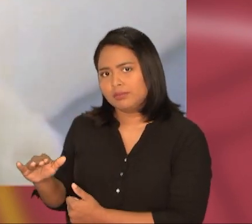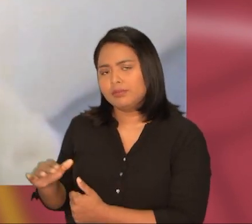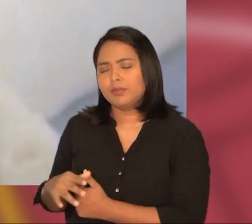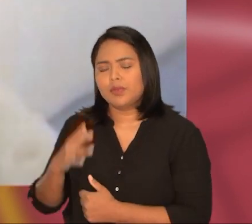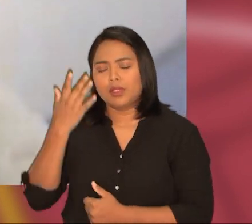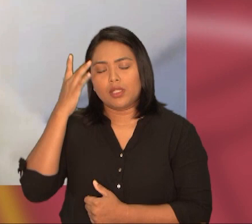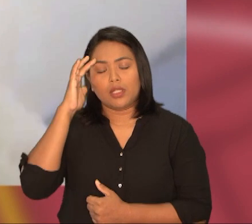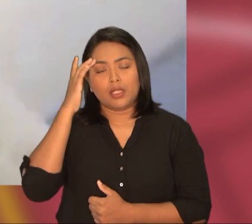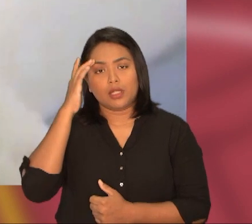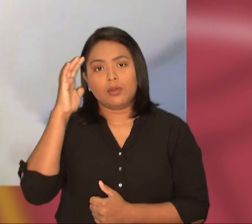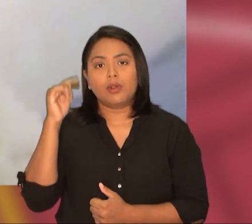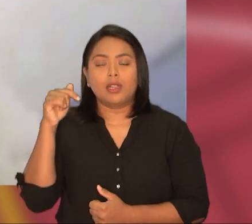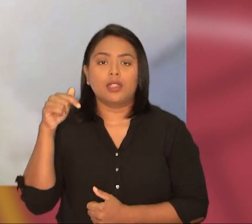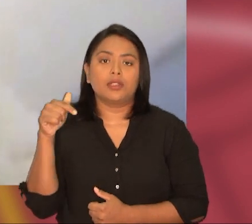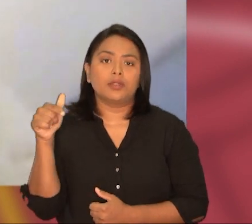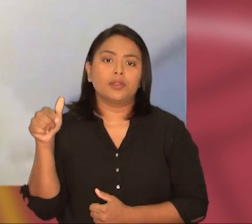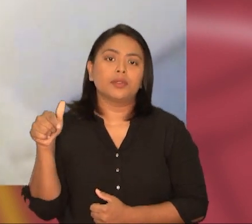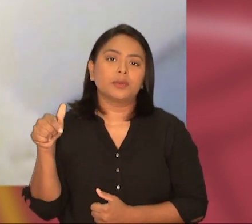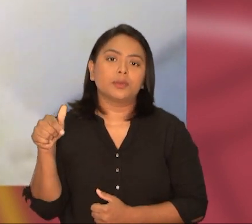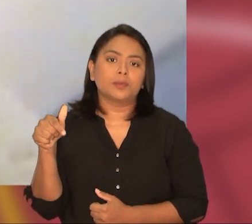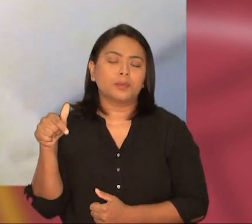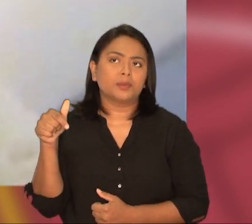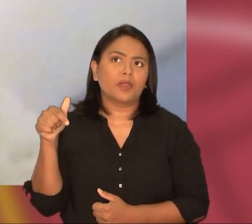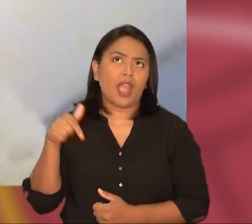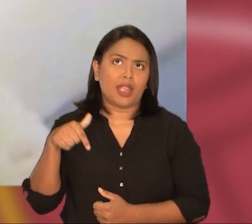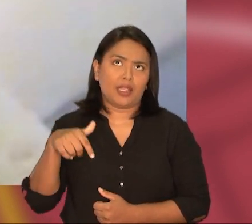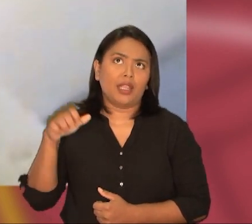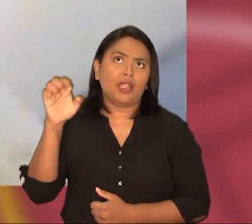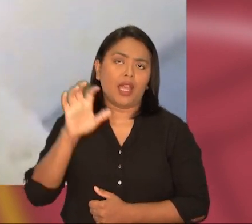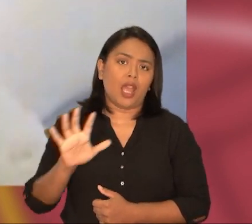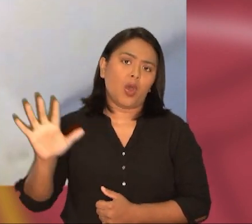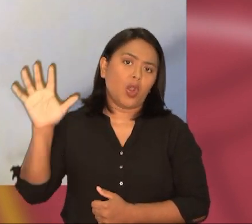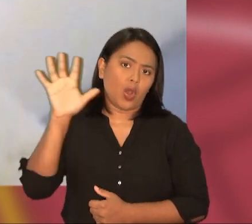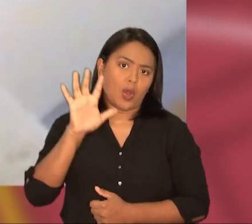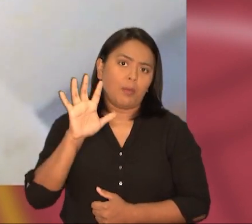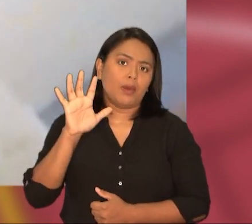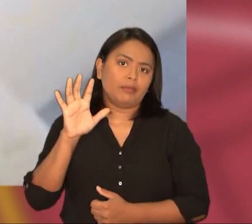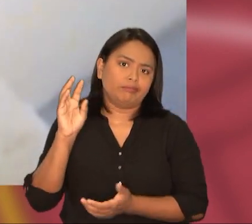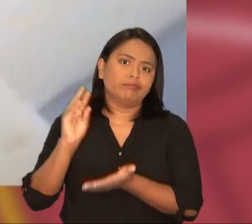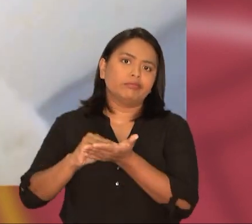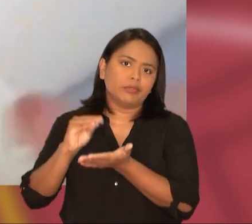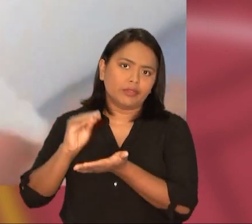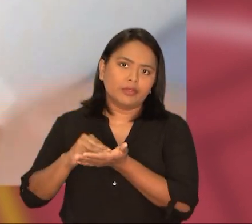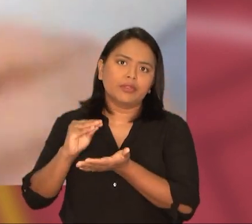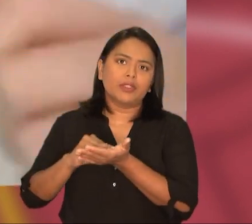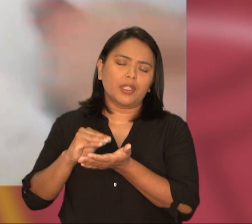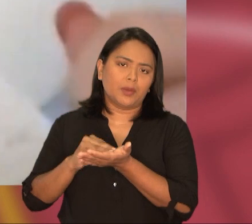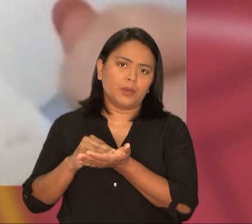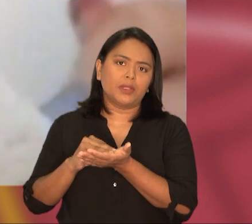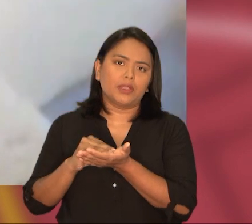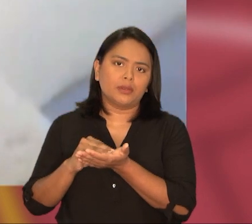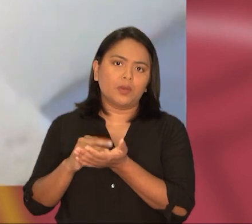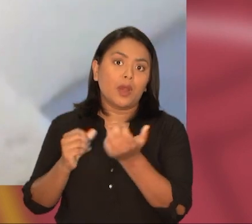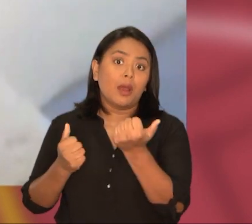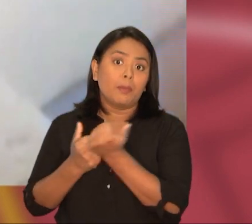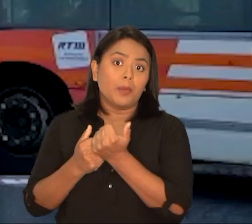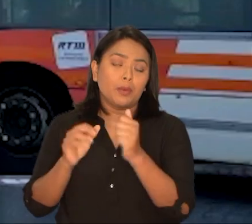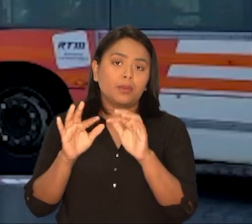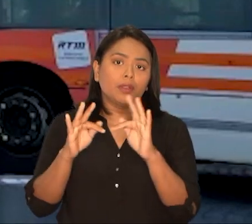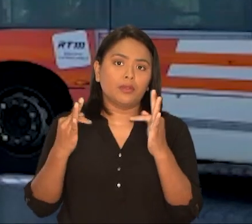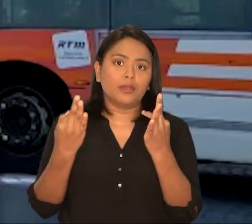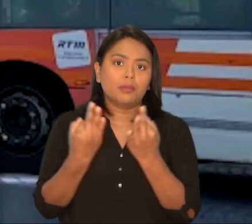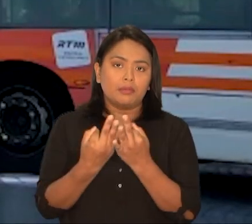acho que eles aqui na Europa, falta muito isso. Um acompanhamento para os